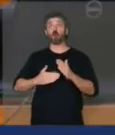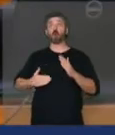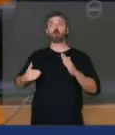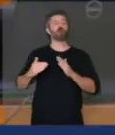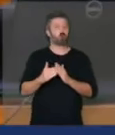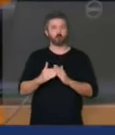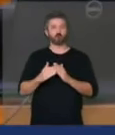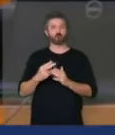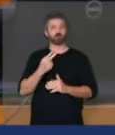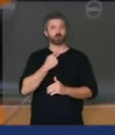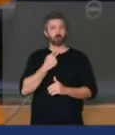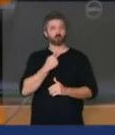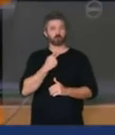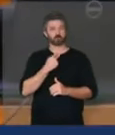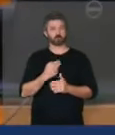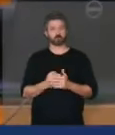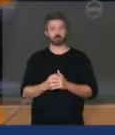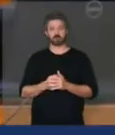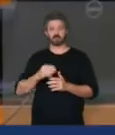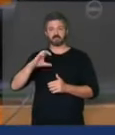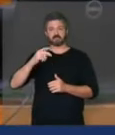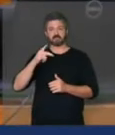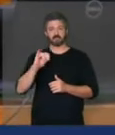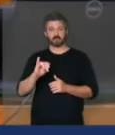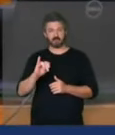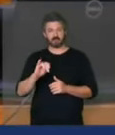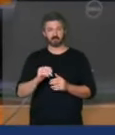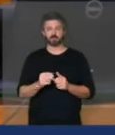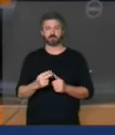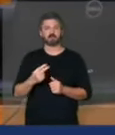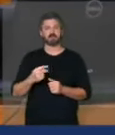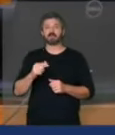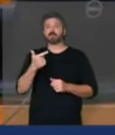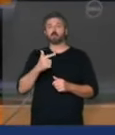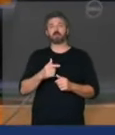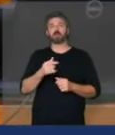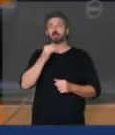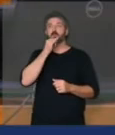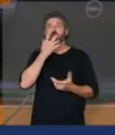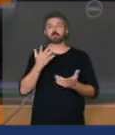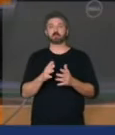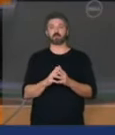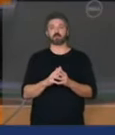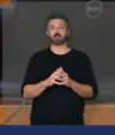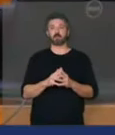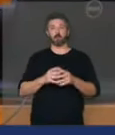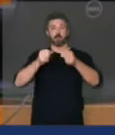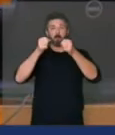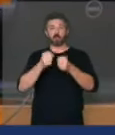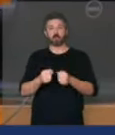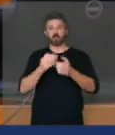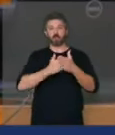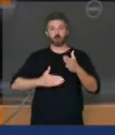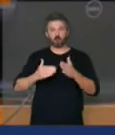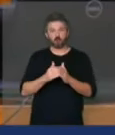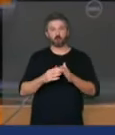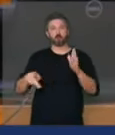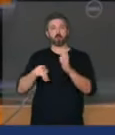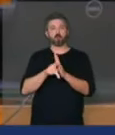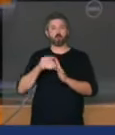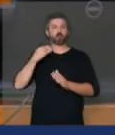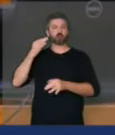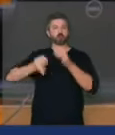tudo. Uma CPI não possui, por exemplo, todos os poderes instrutórios dos